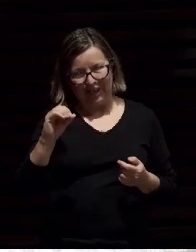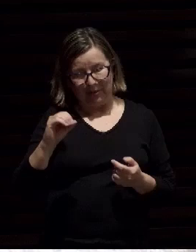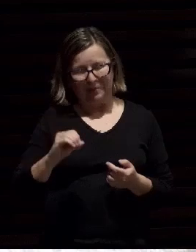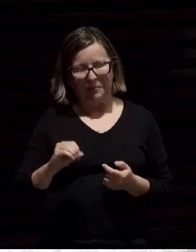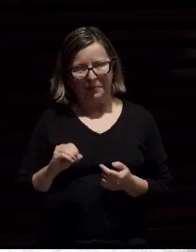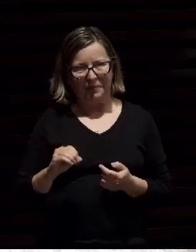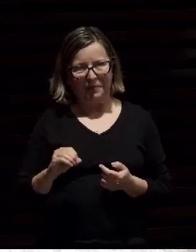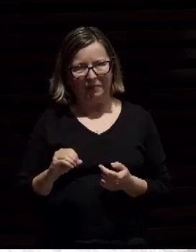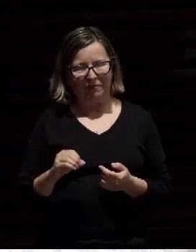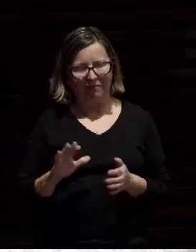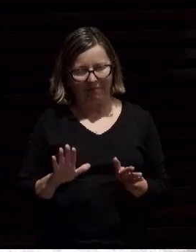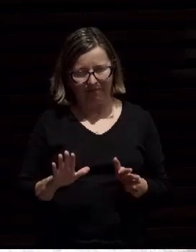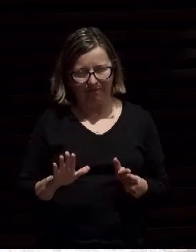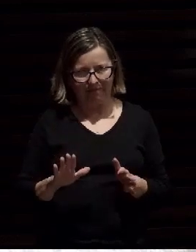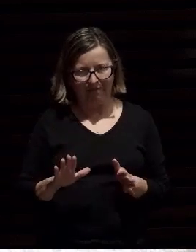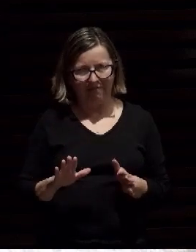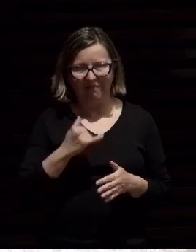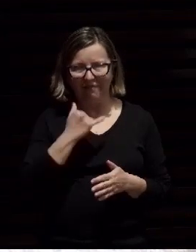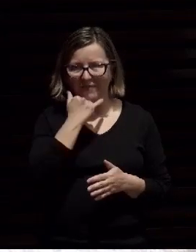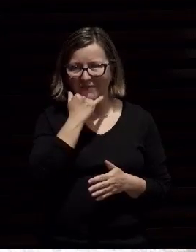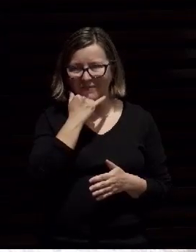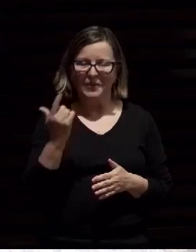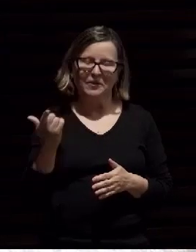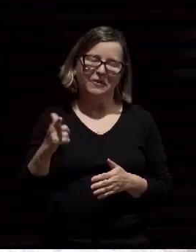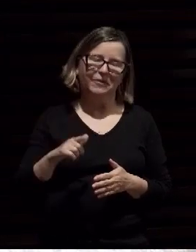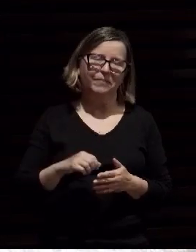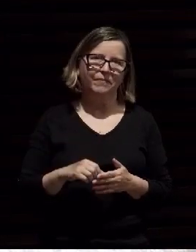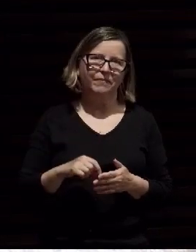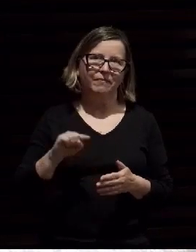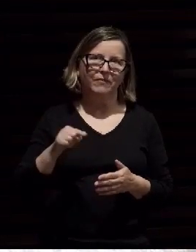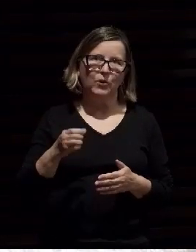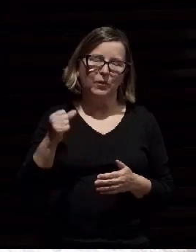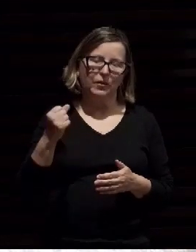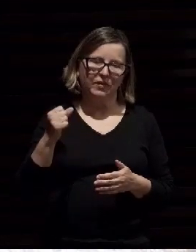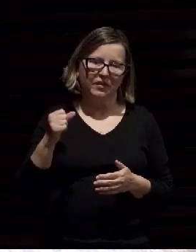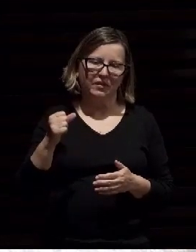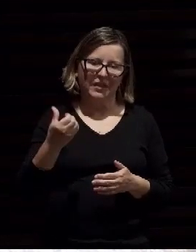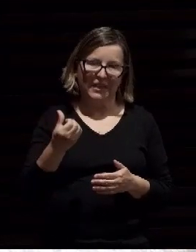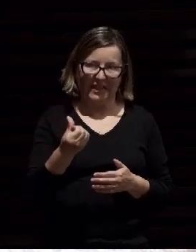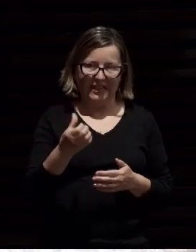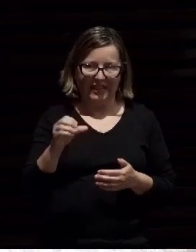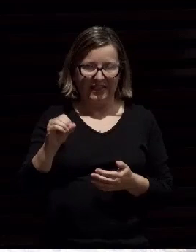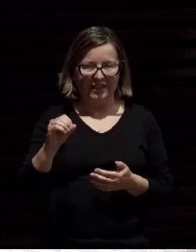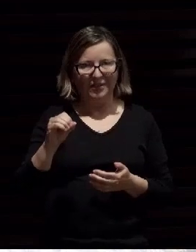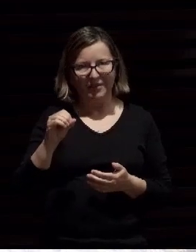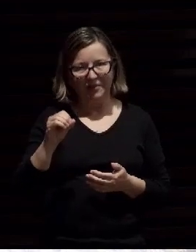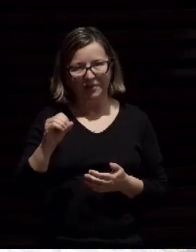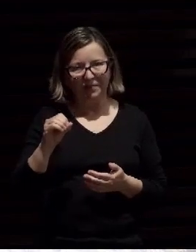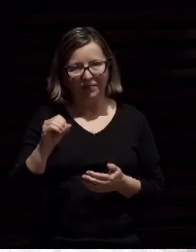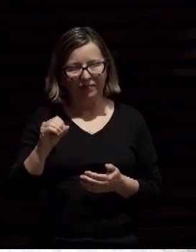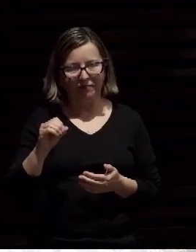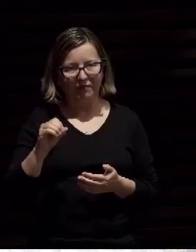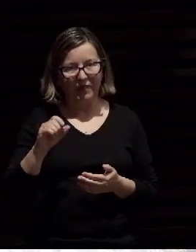Perdão, deixa eu voltar aqui um pouquinho. Em 1860,